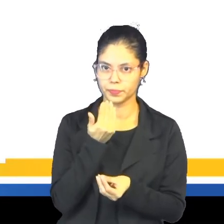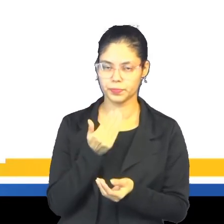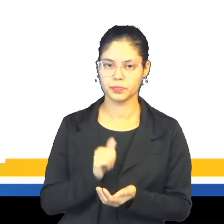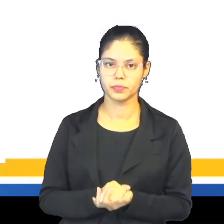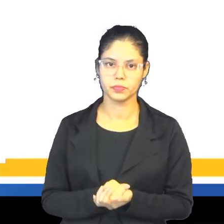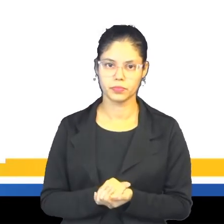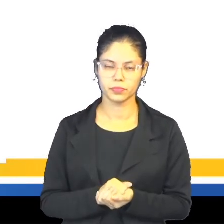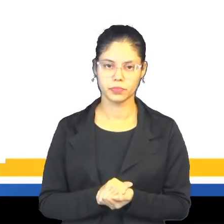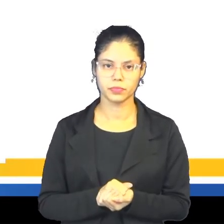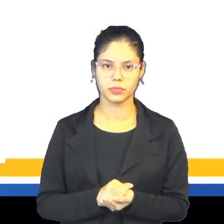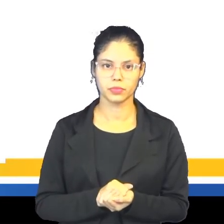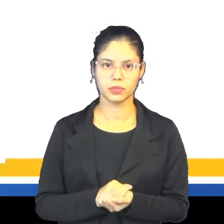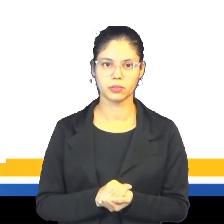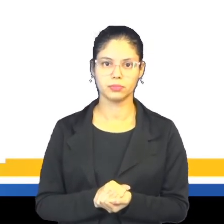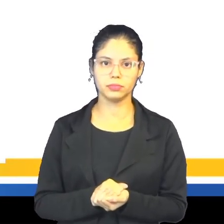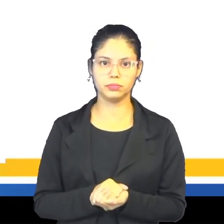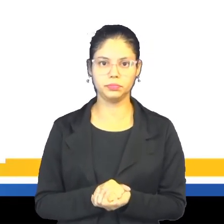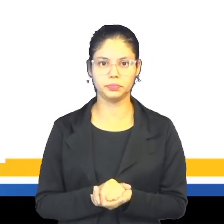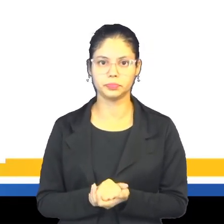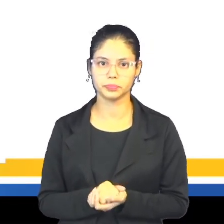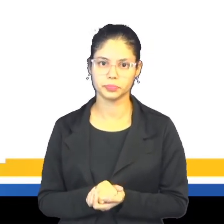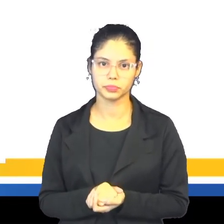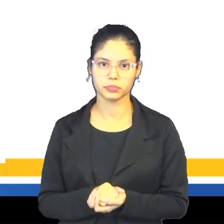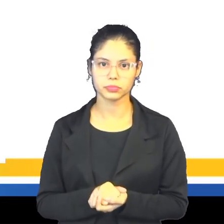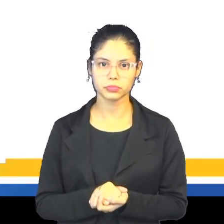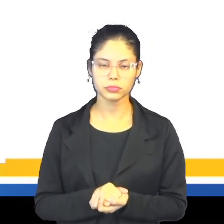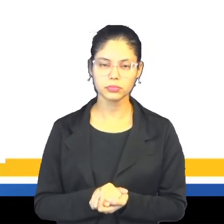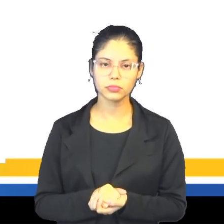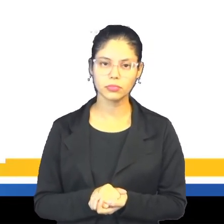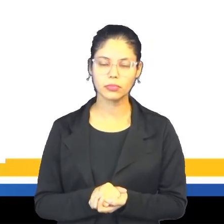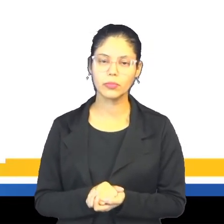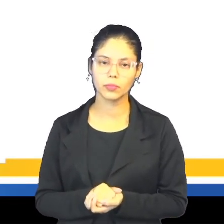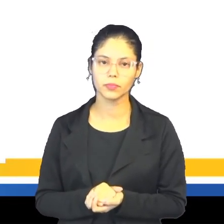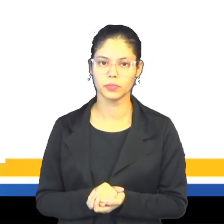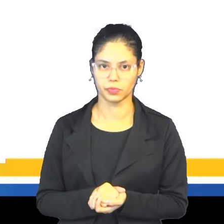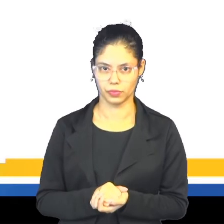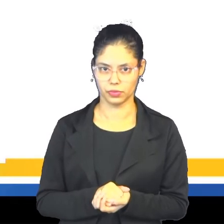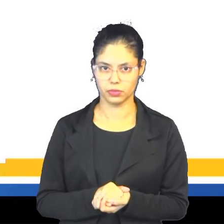é a parte da comilança, né, que a gente chama, a melhor parte do casamento.